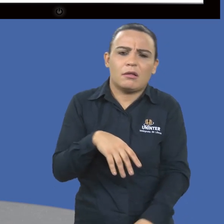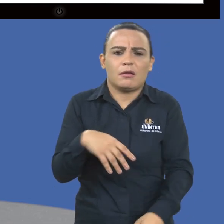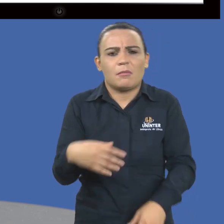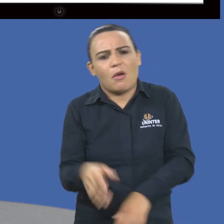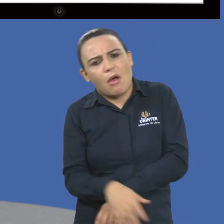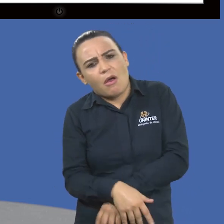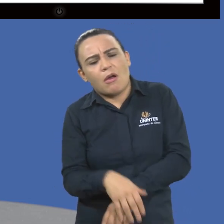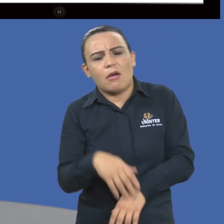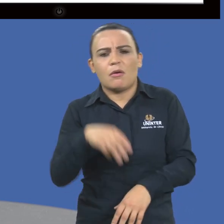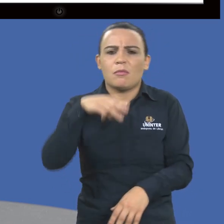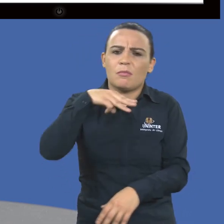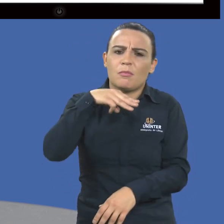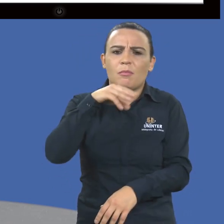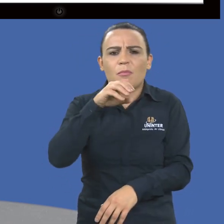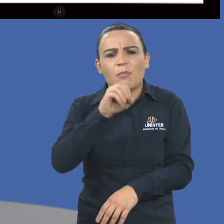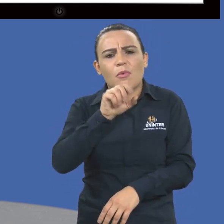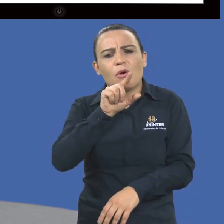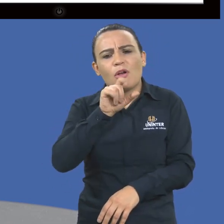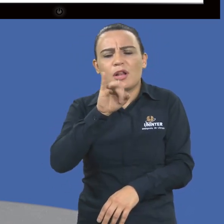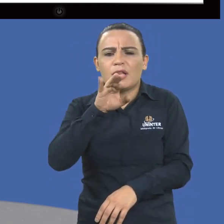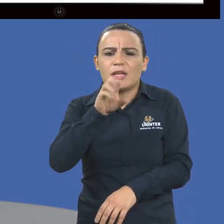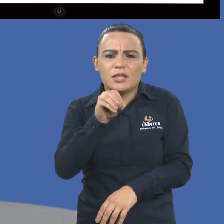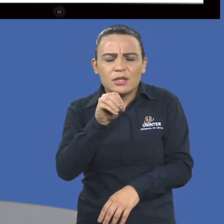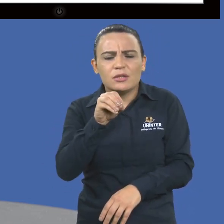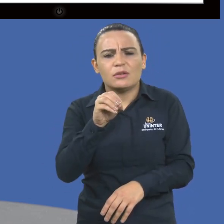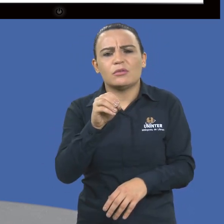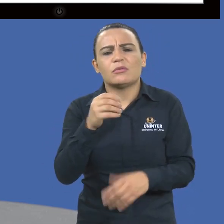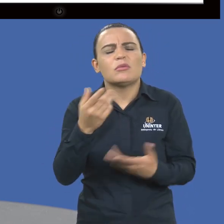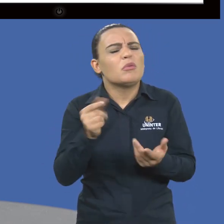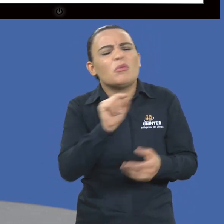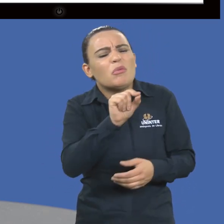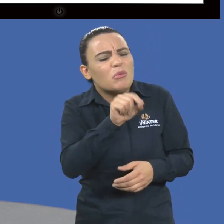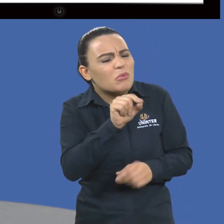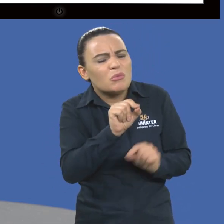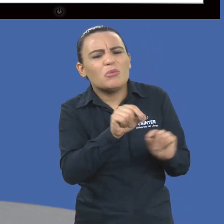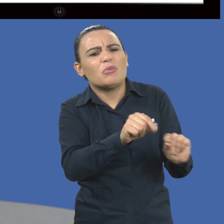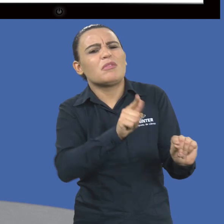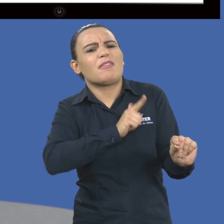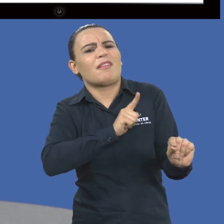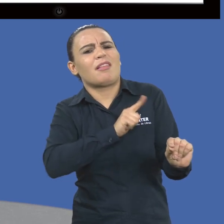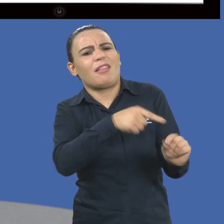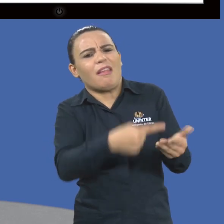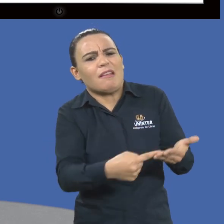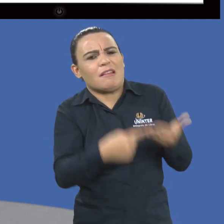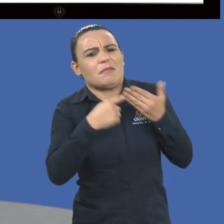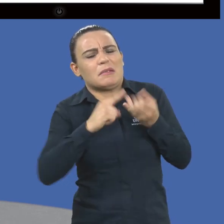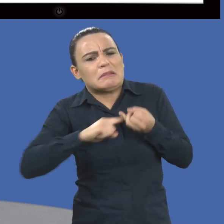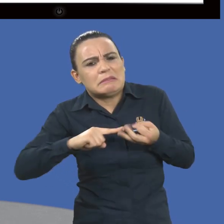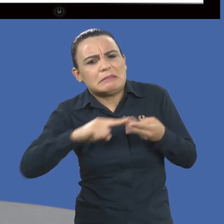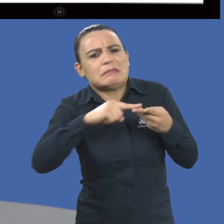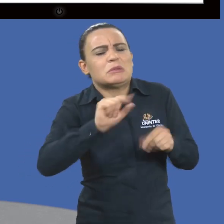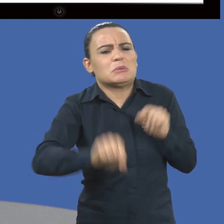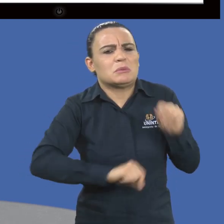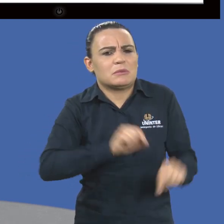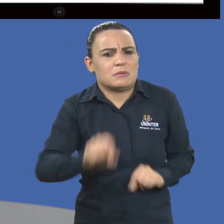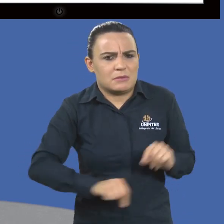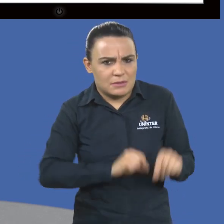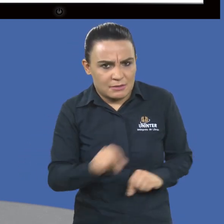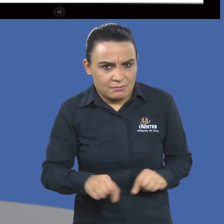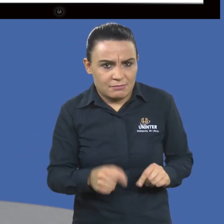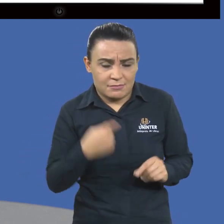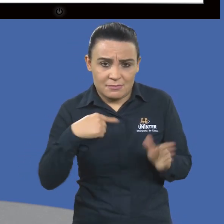ou se o nenê tem uma outra característica. Eles querem saber assim, o que o nosso filho apresenta.